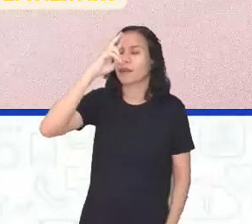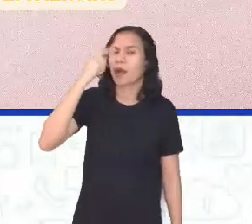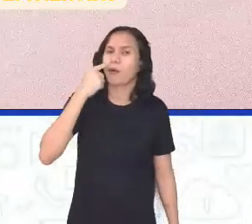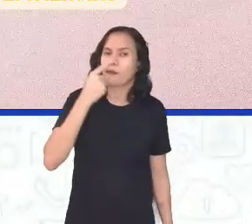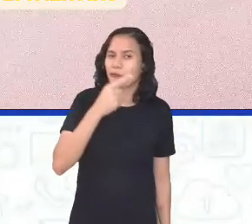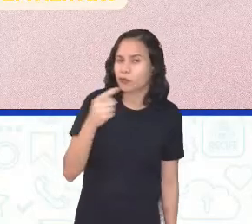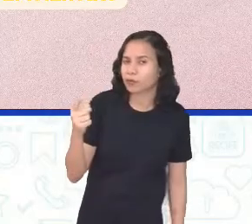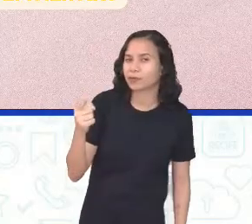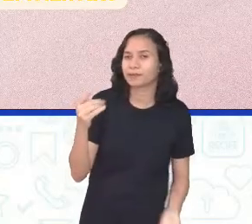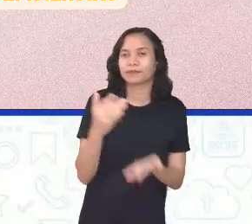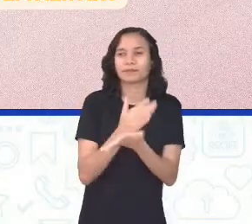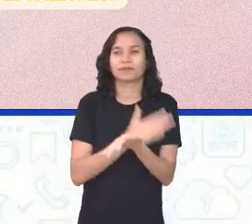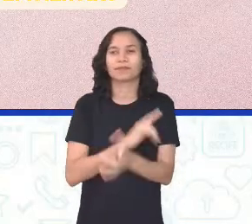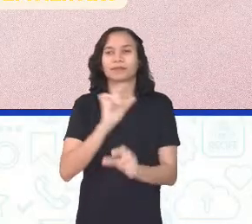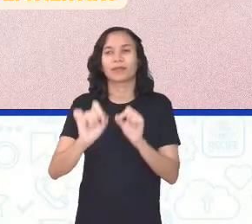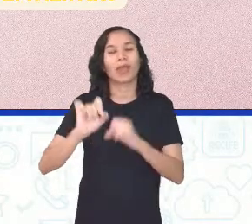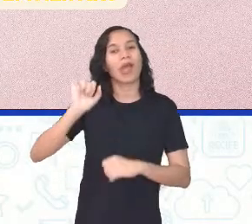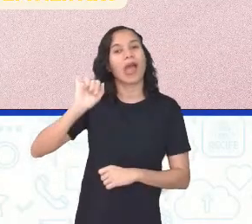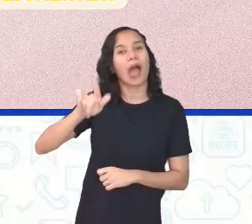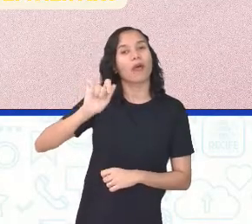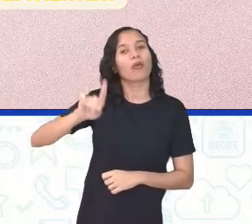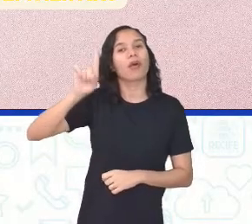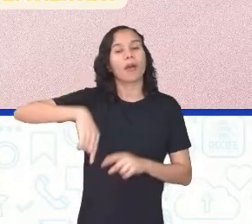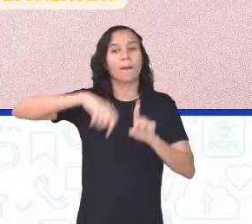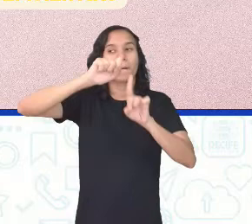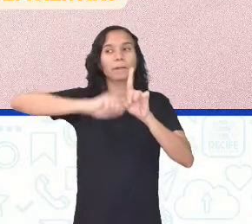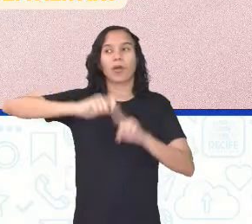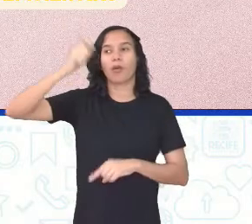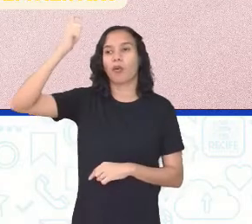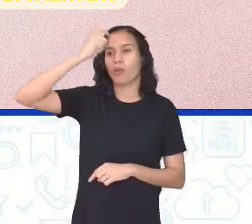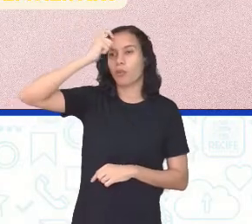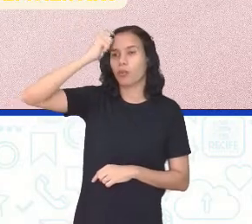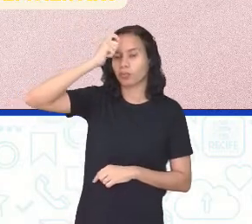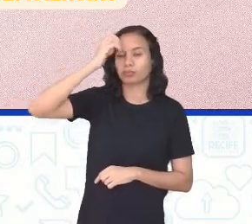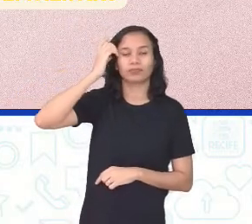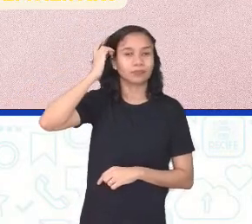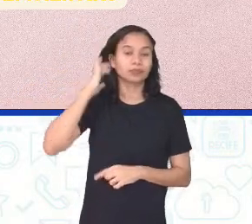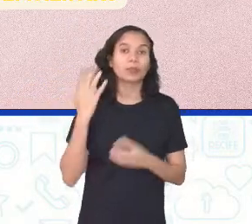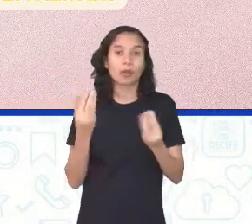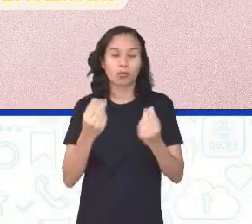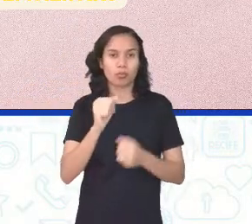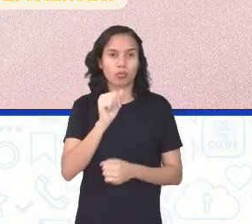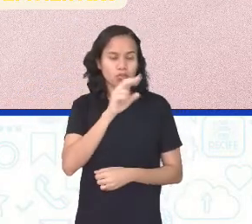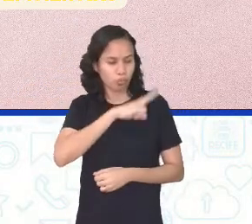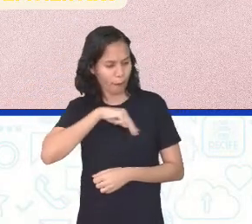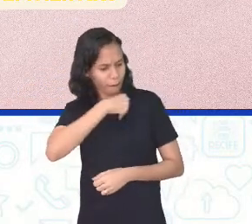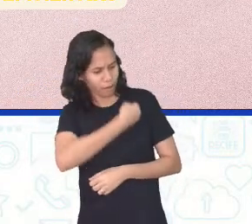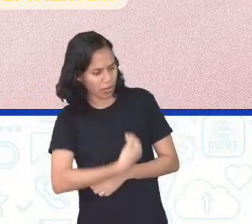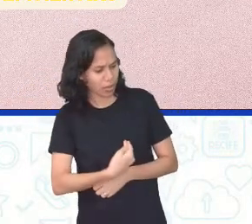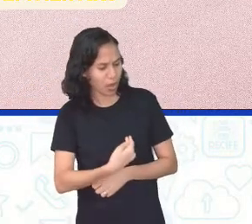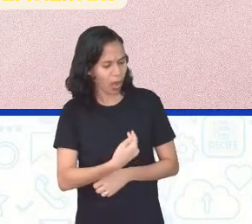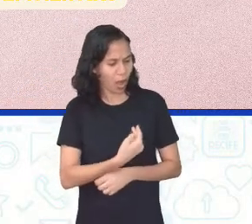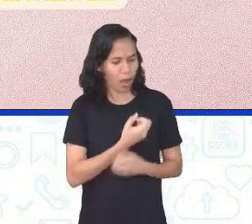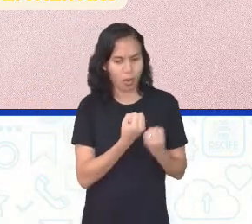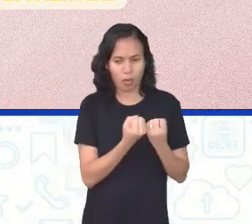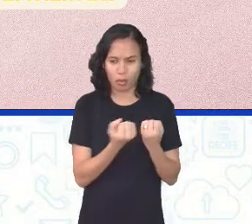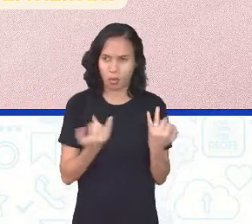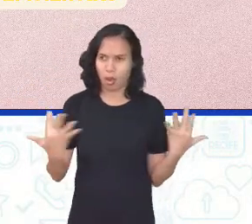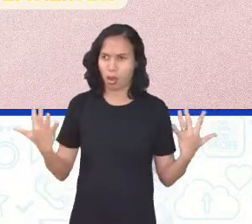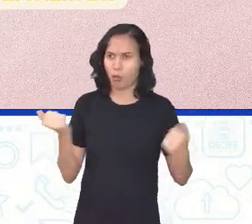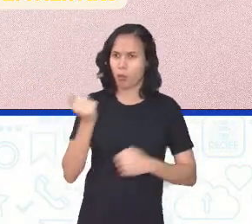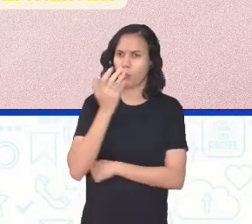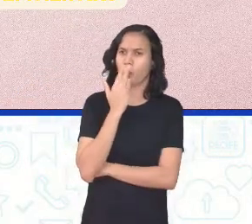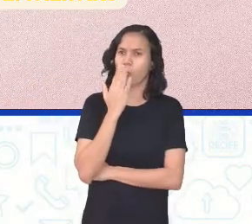gente falar, que agosto é o mês de conscientização, né, professora Cláudia? É isso, professora. Tem um monte de fitinha aí, né, um monte de cor,